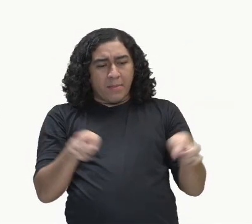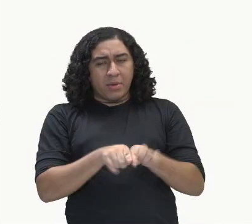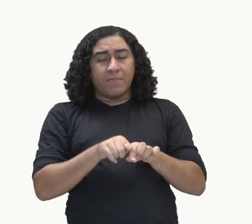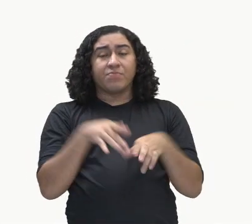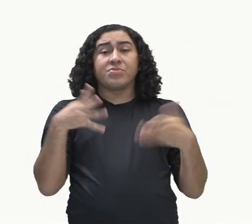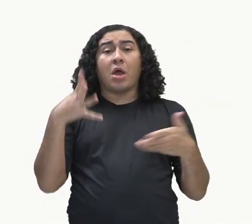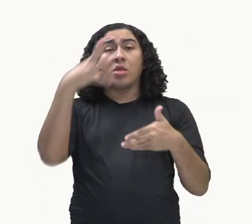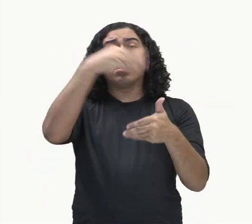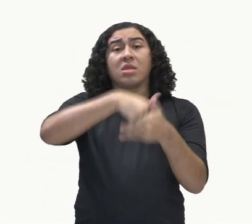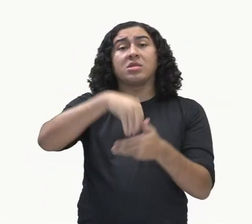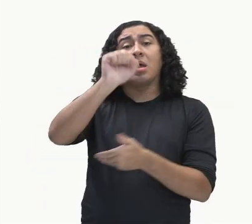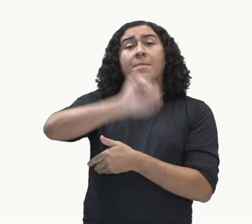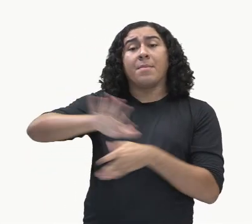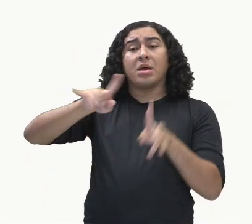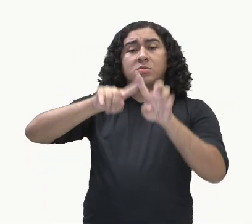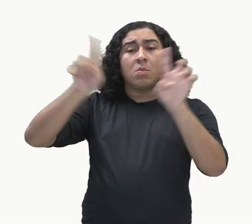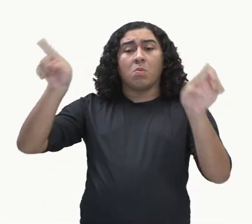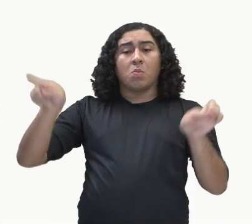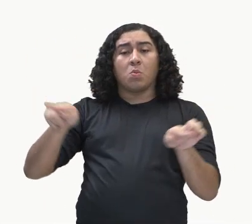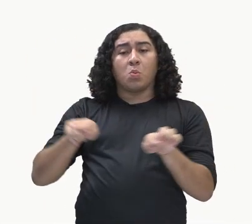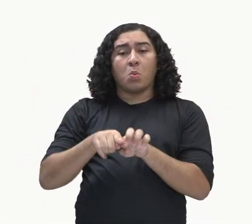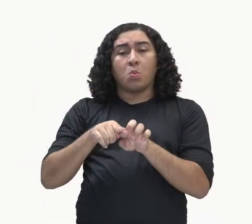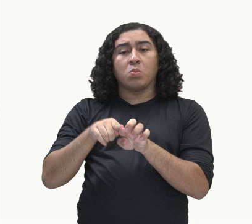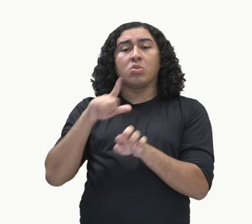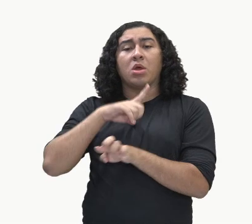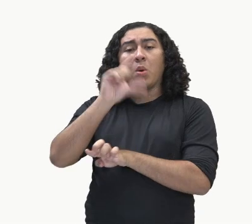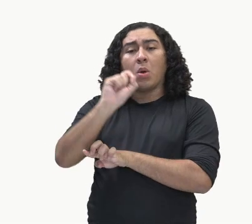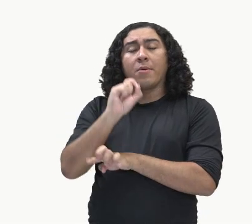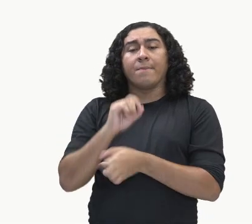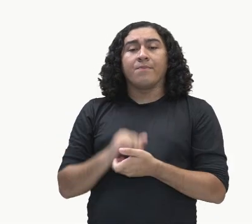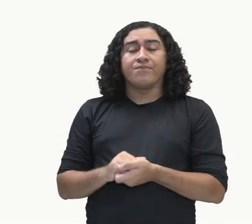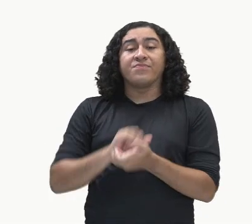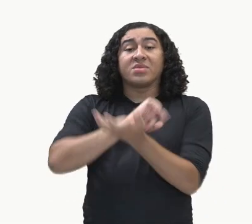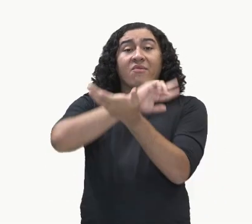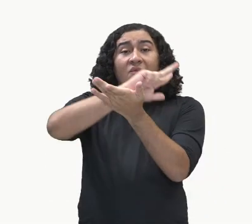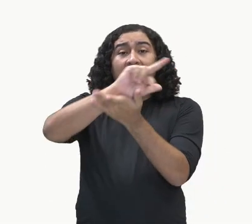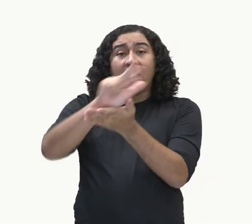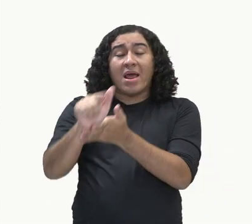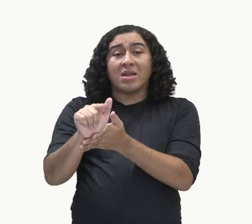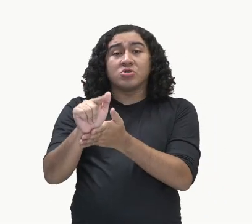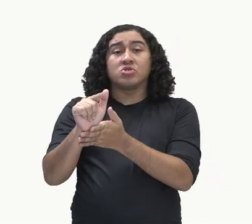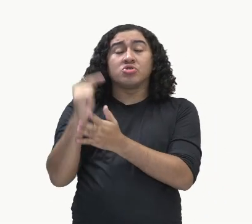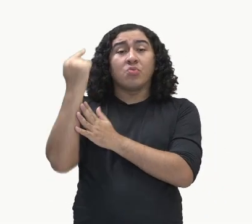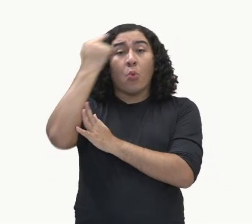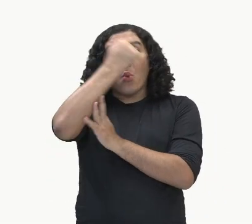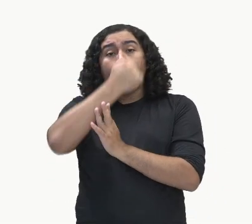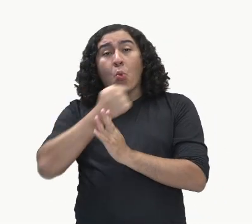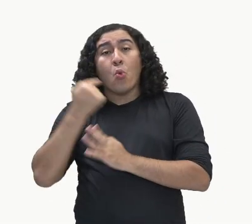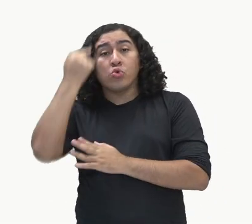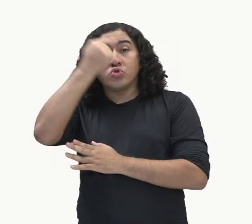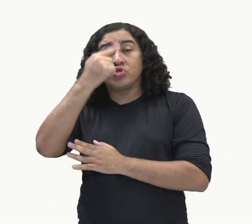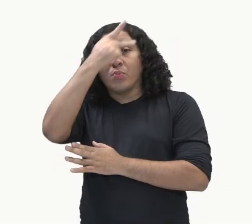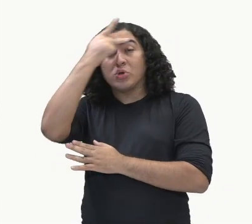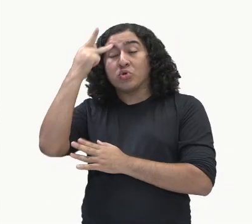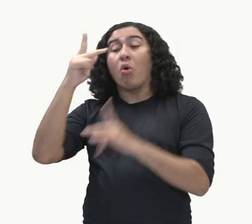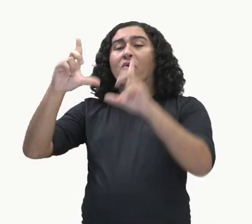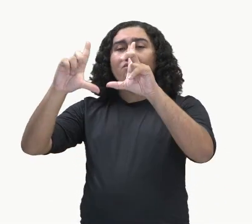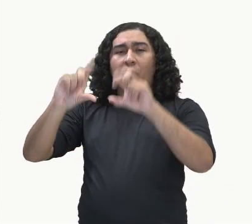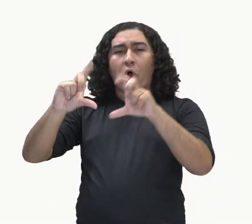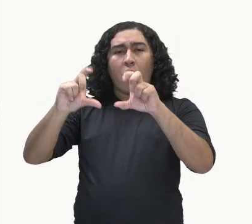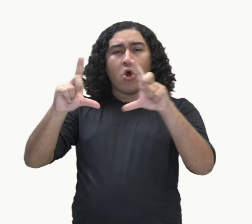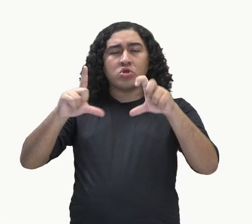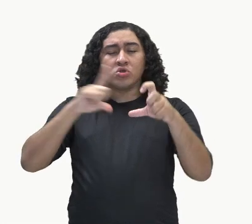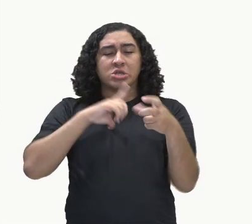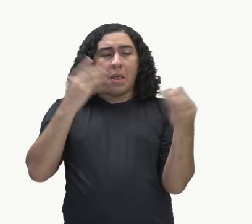dessa imagem, olha só, ela está recheada com rostos, né, de pessoas, com fotos, né,